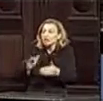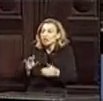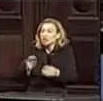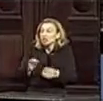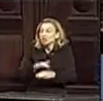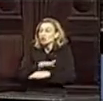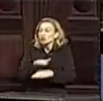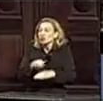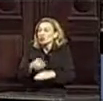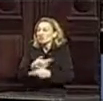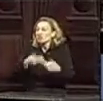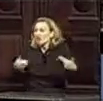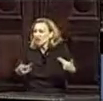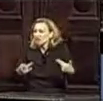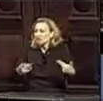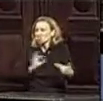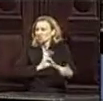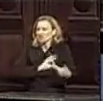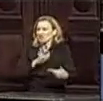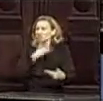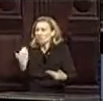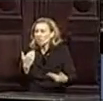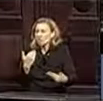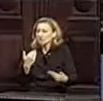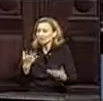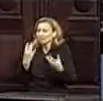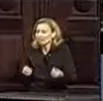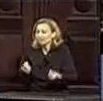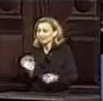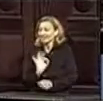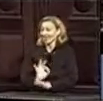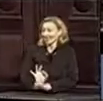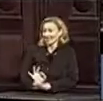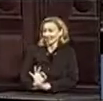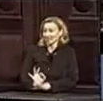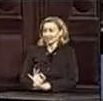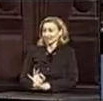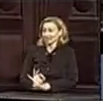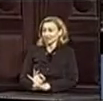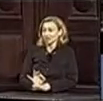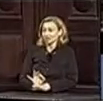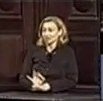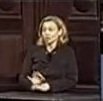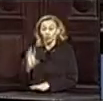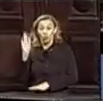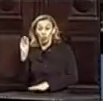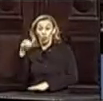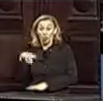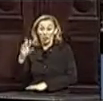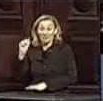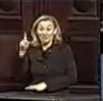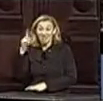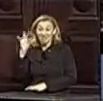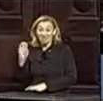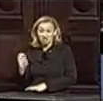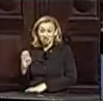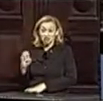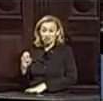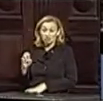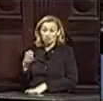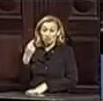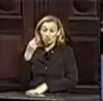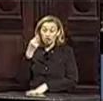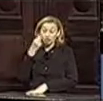próprio para o qual eles contribuem. E o comandante-geral da Polícia Militar está lá, cercado,